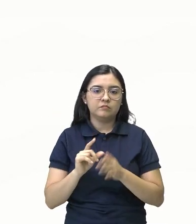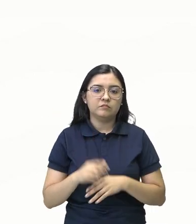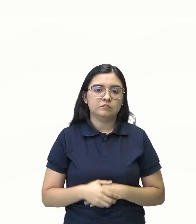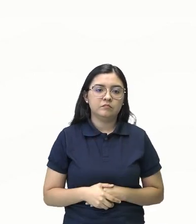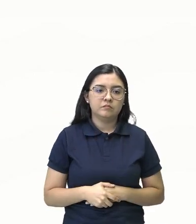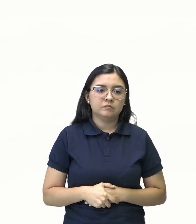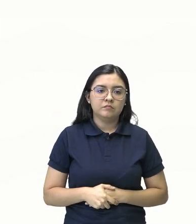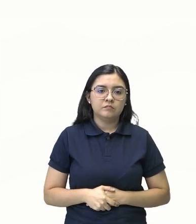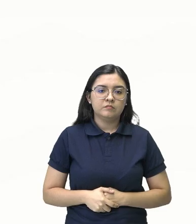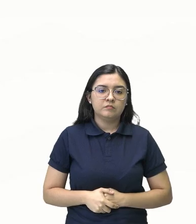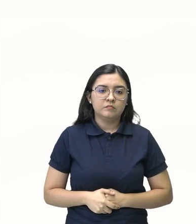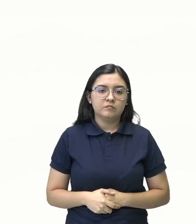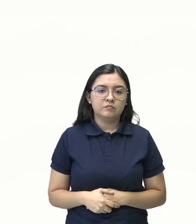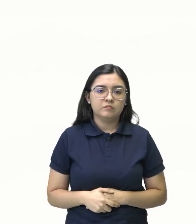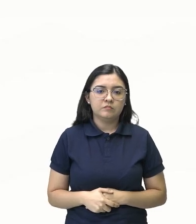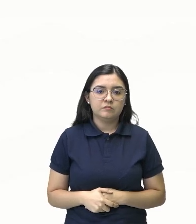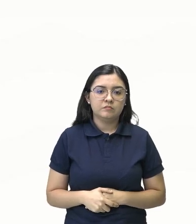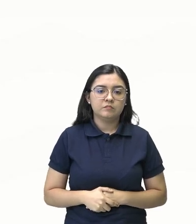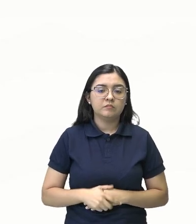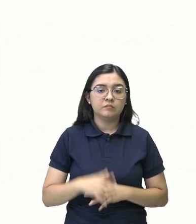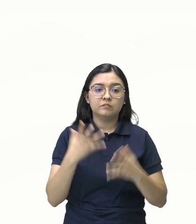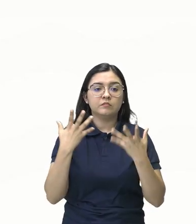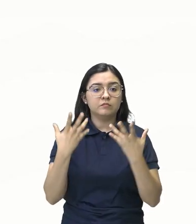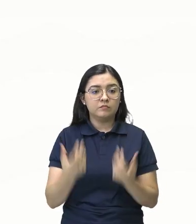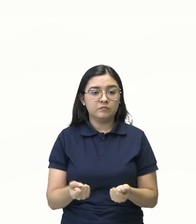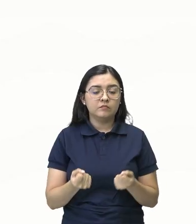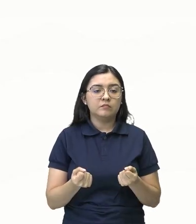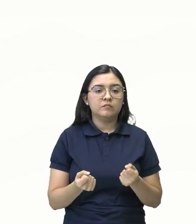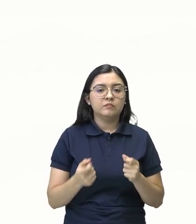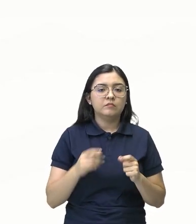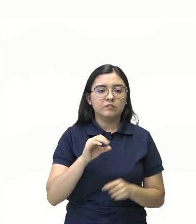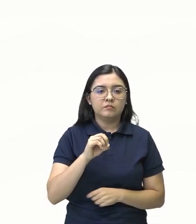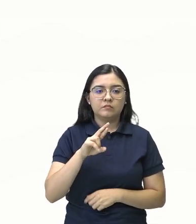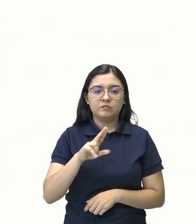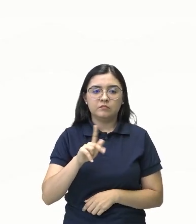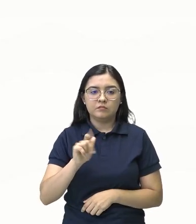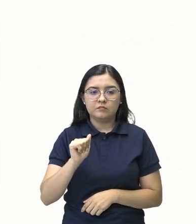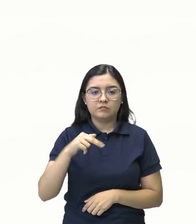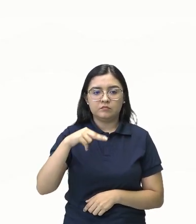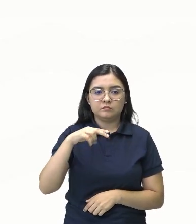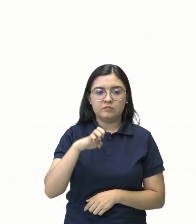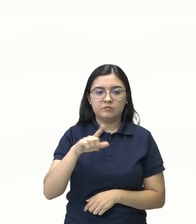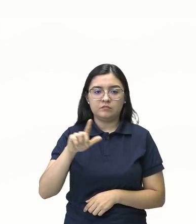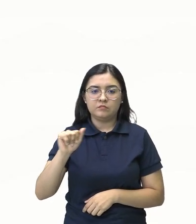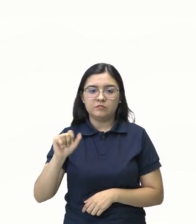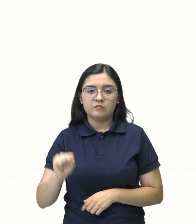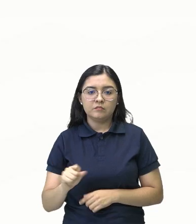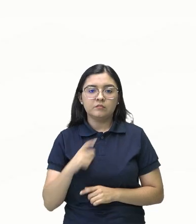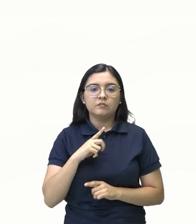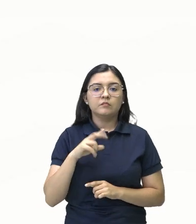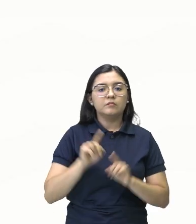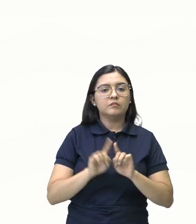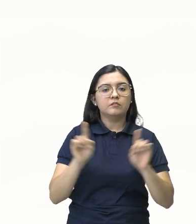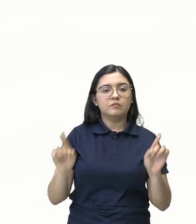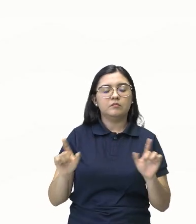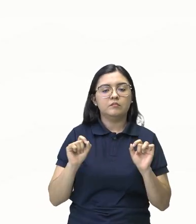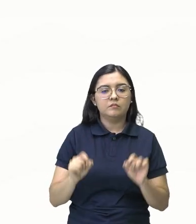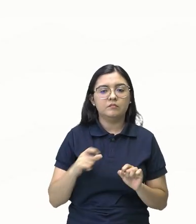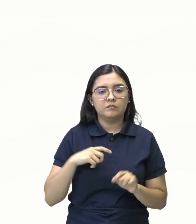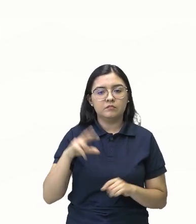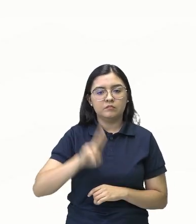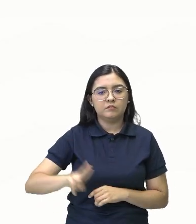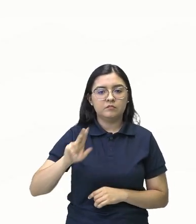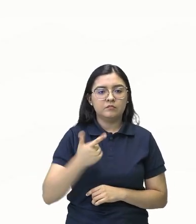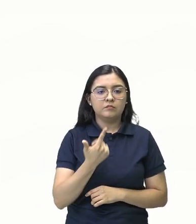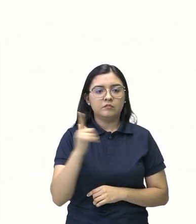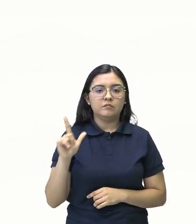aí, né, ela é aceita para as organelas, mas sua aplicação a outros